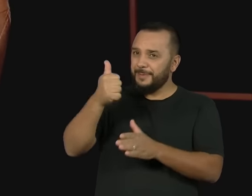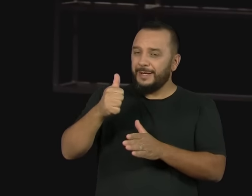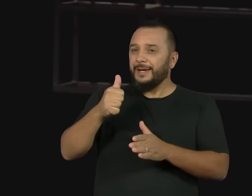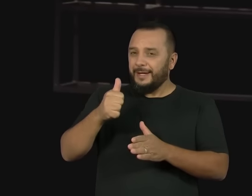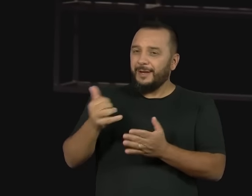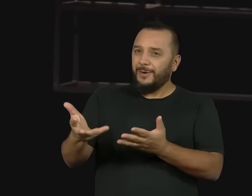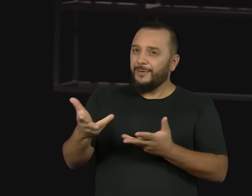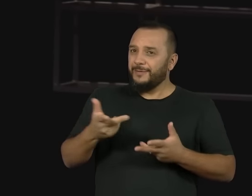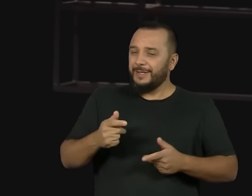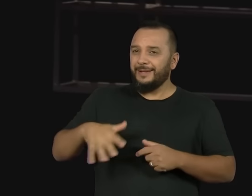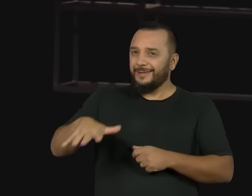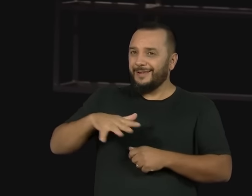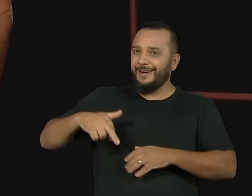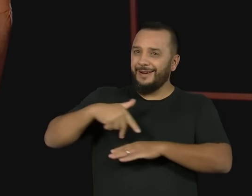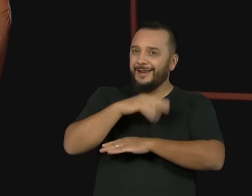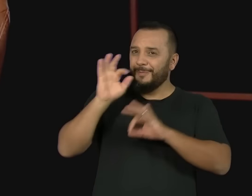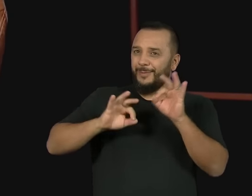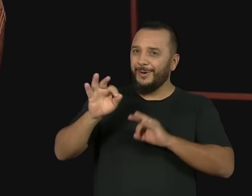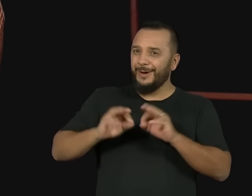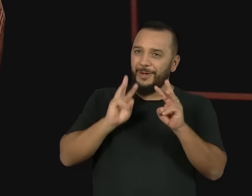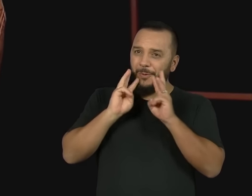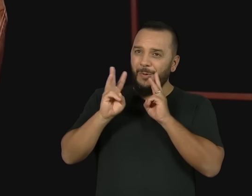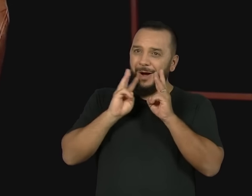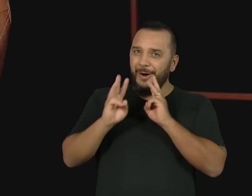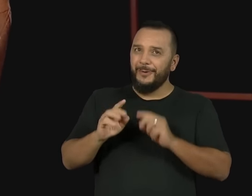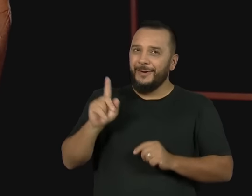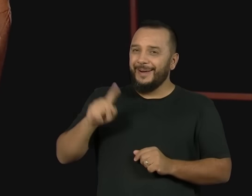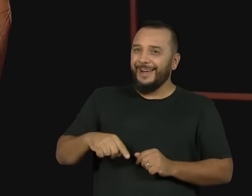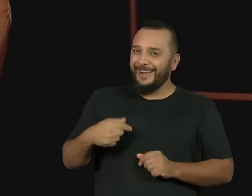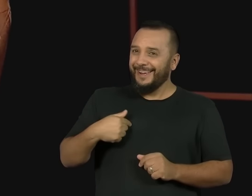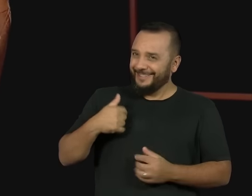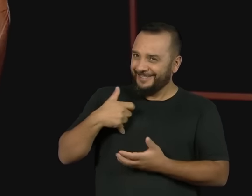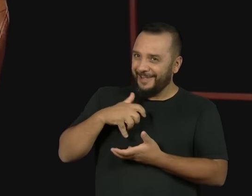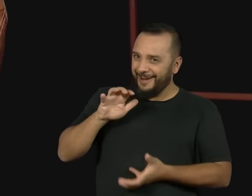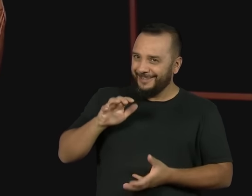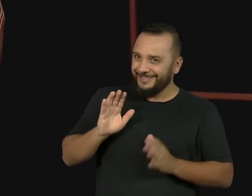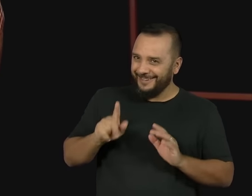moda. Uau! Eu acho que é a longevidade, né?